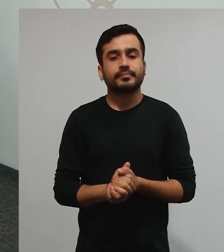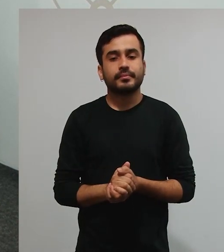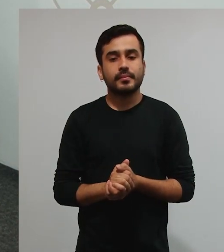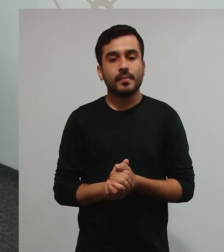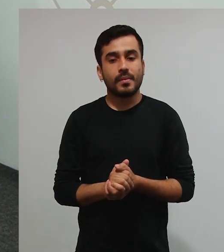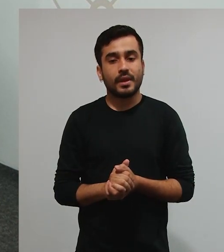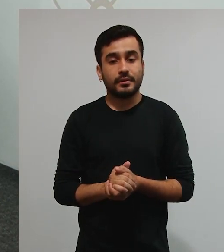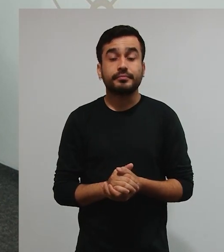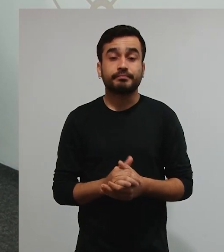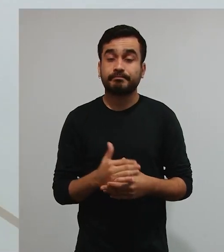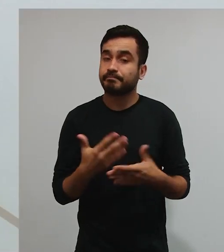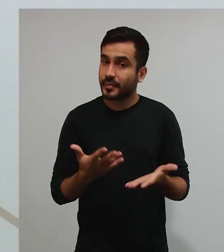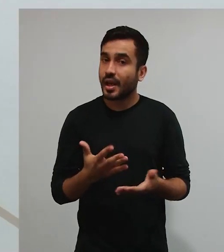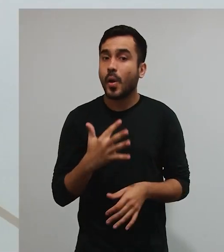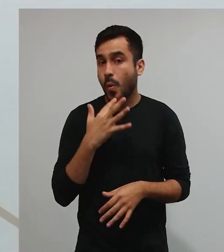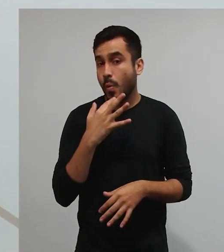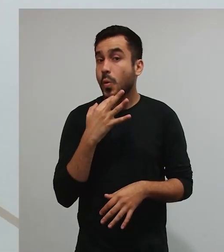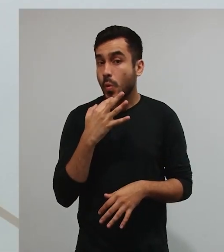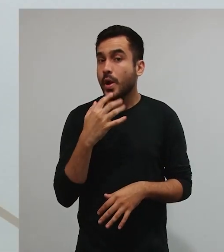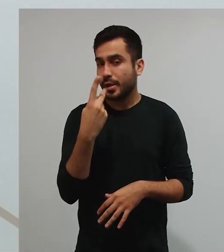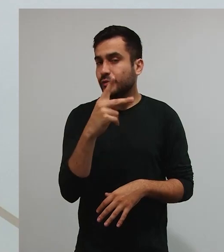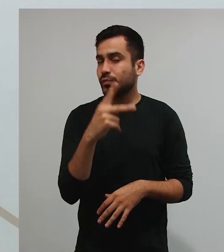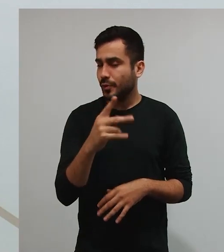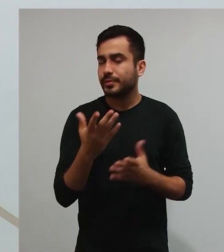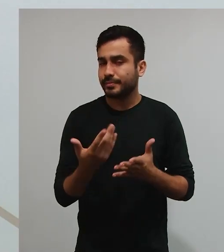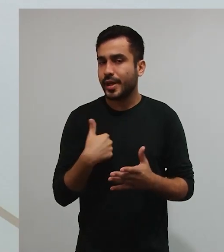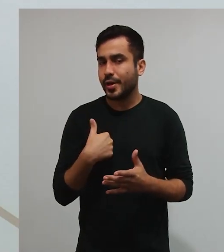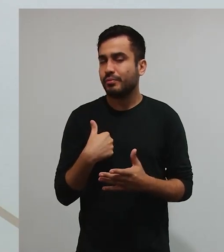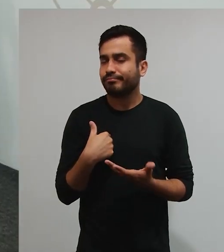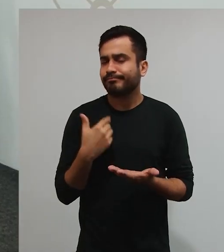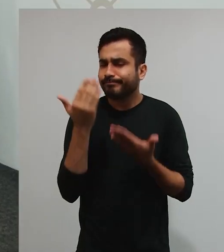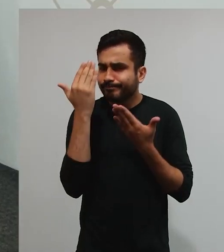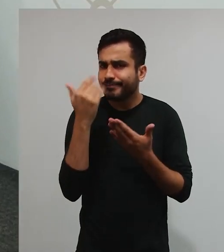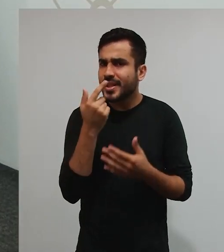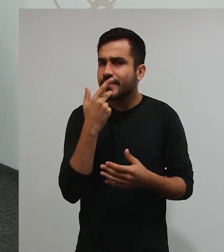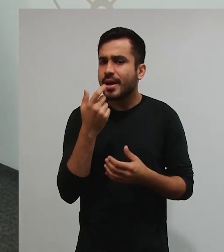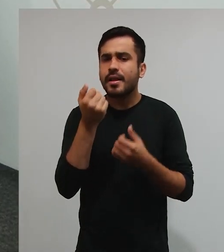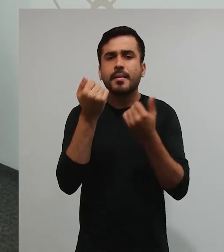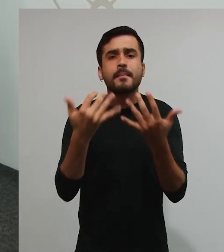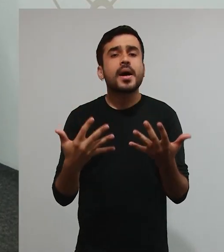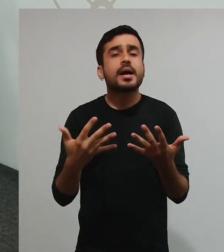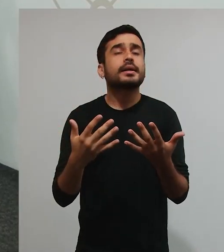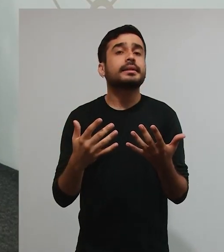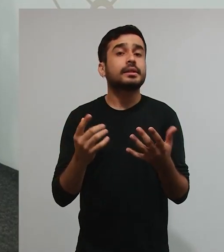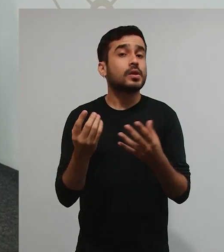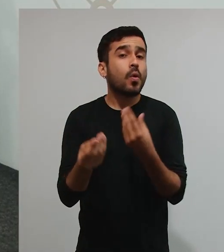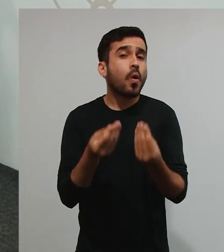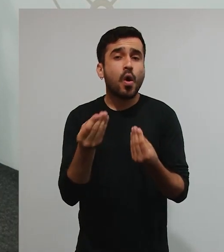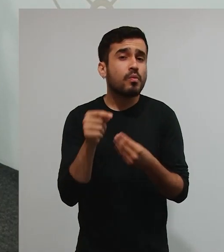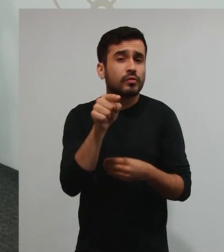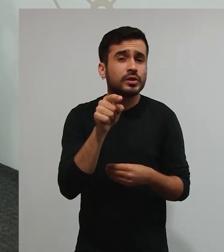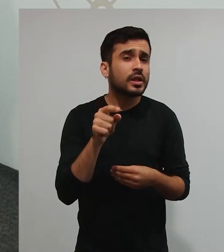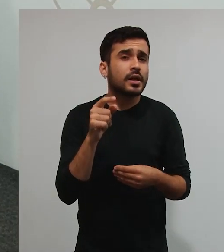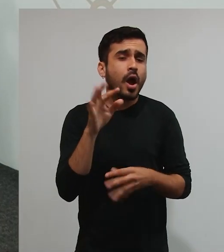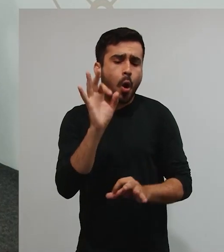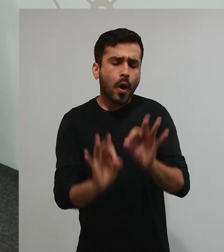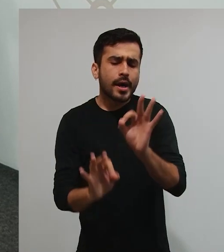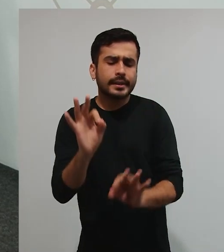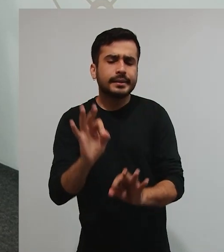você. E eu acredito que seja pela, né, questão de trabalhar, tentar trabalhar com aulas mais dinâmicas.